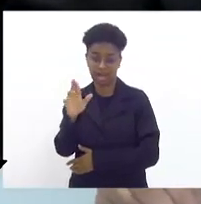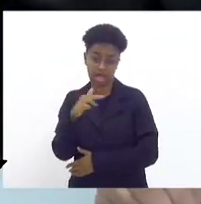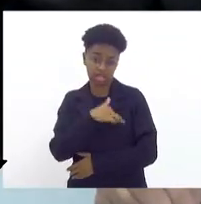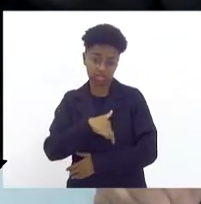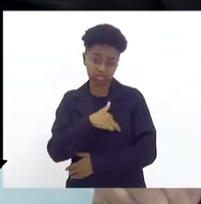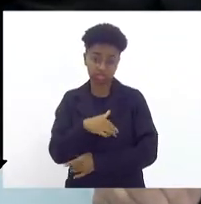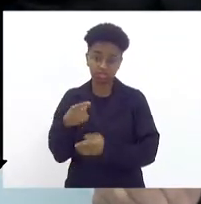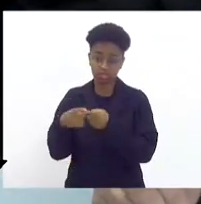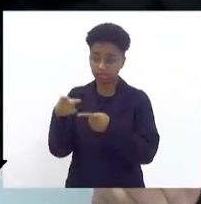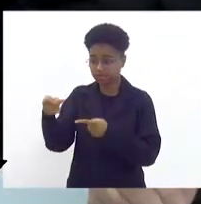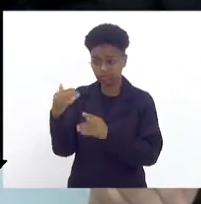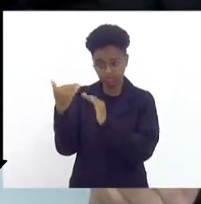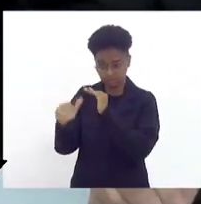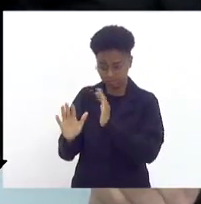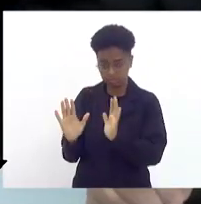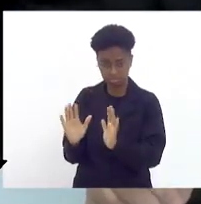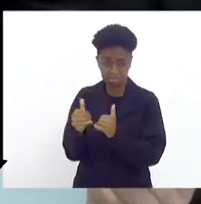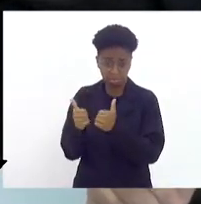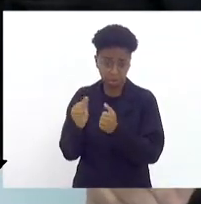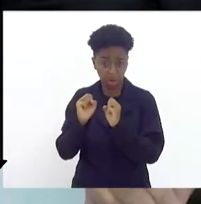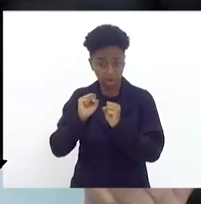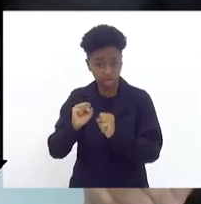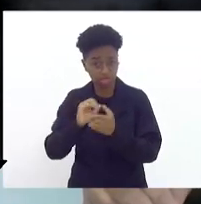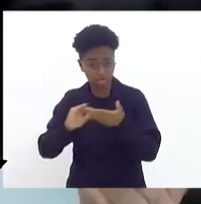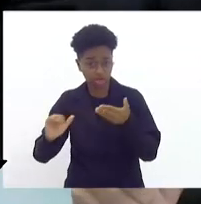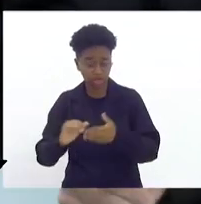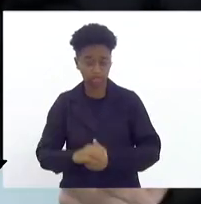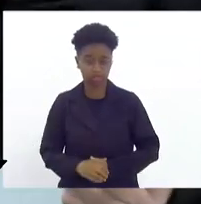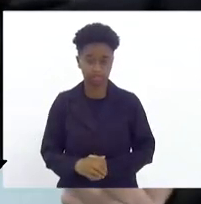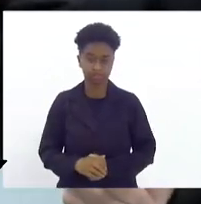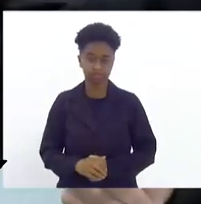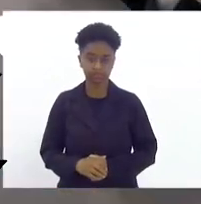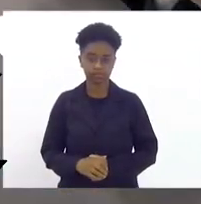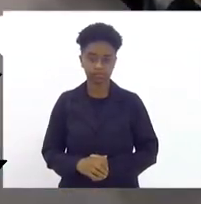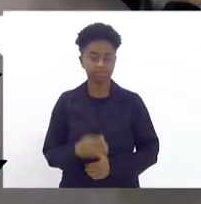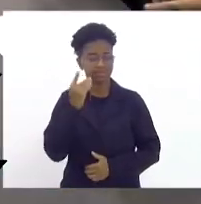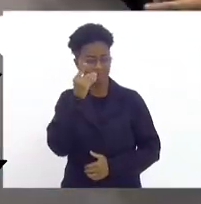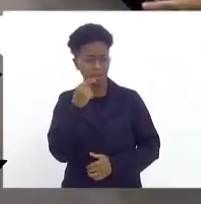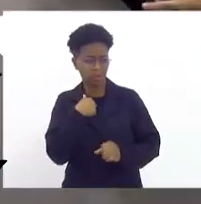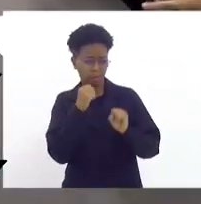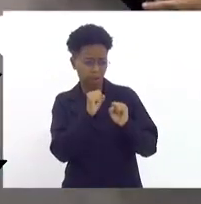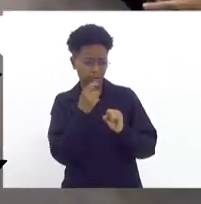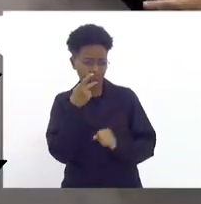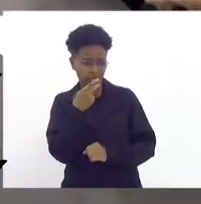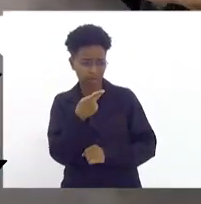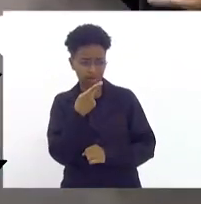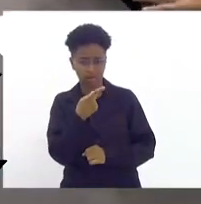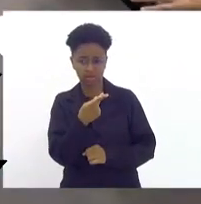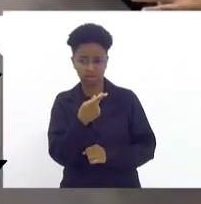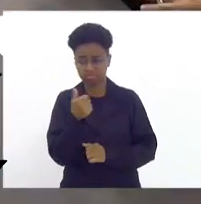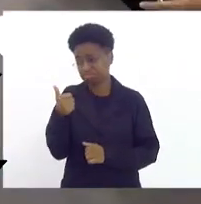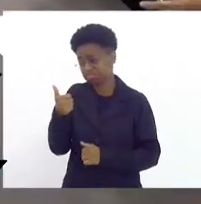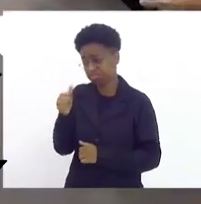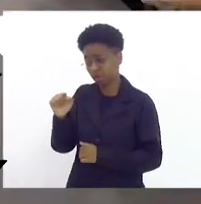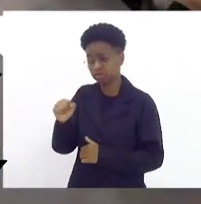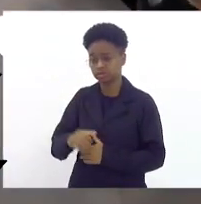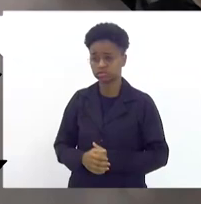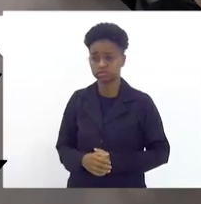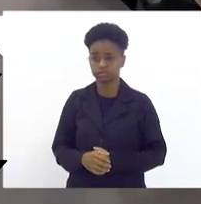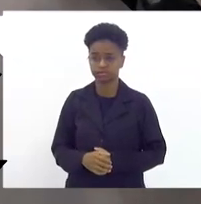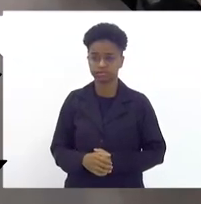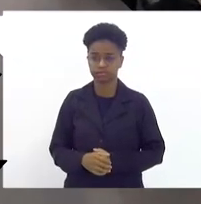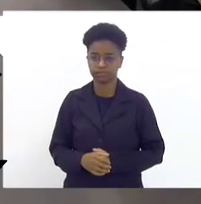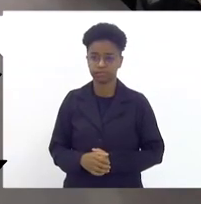margem à vossa discordância. Deputado, deputado Mink, me permite uma parte? Claro. Oh,